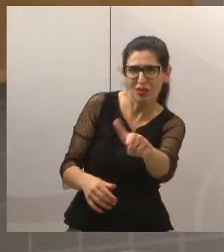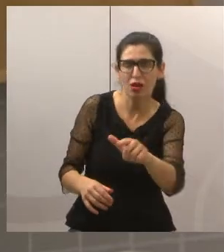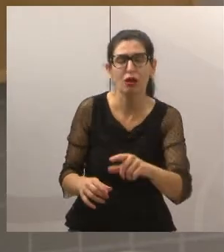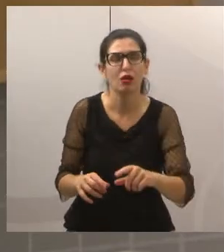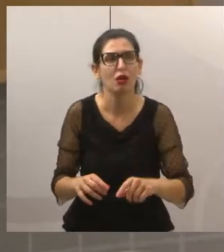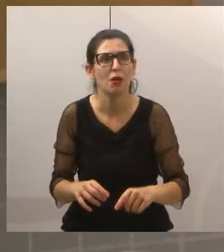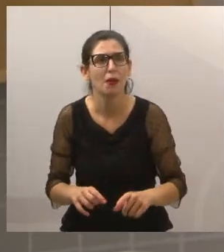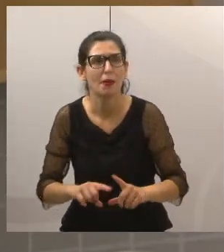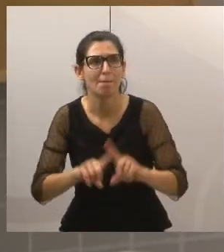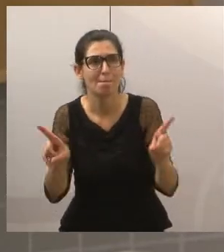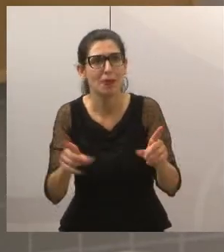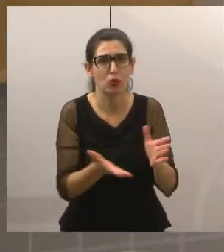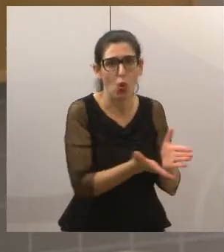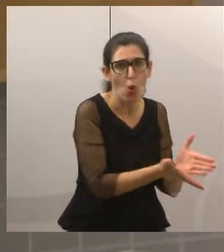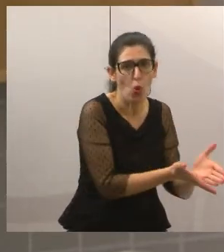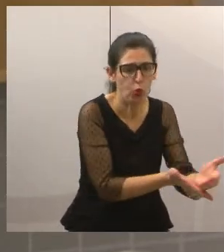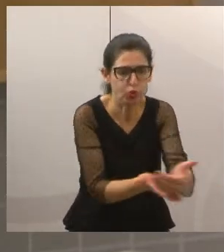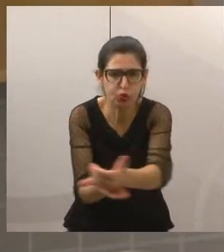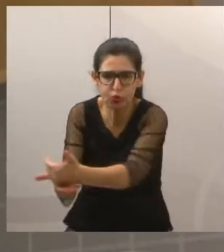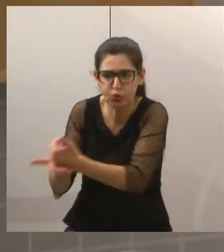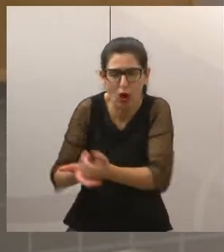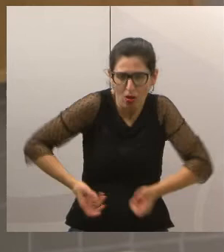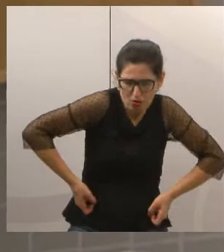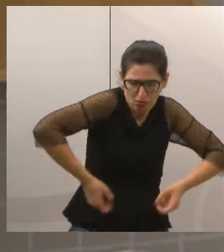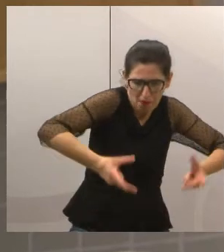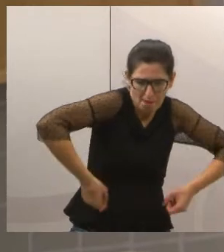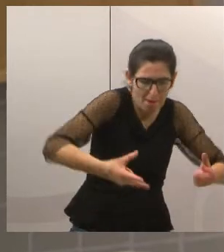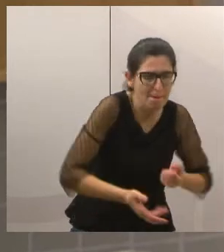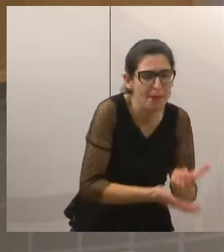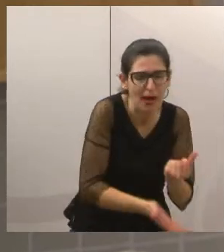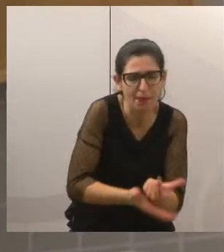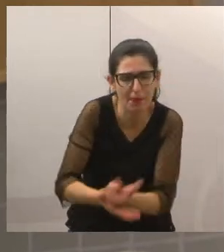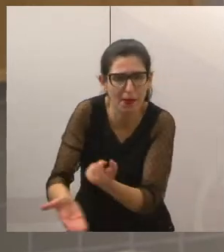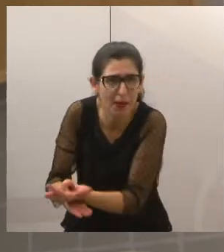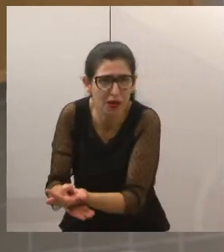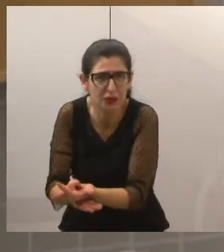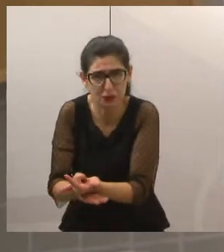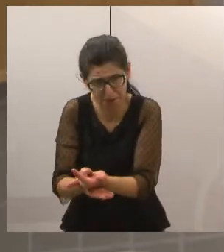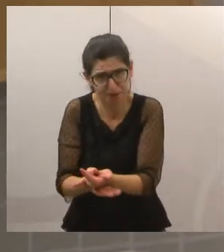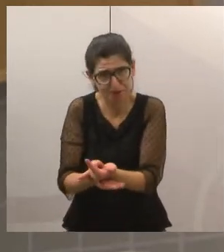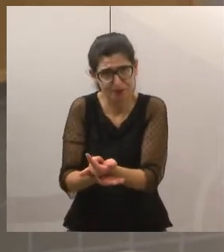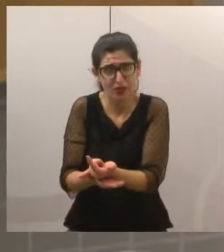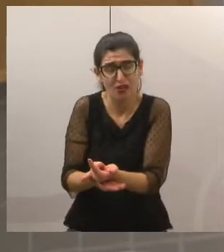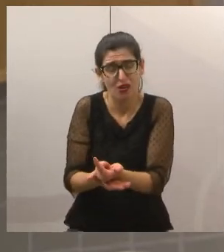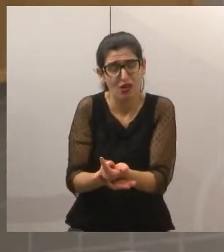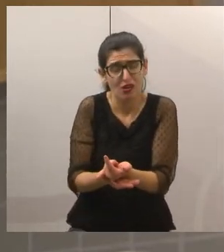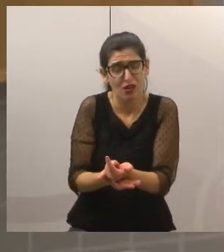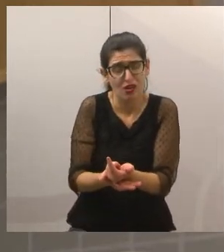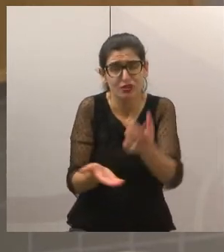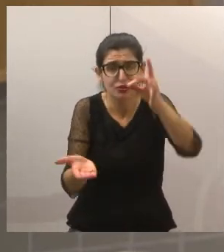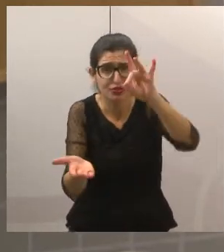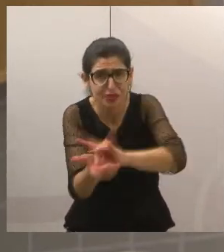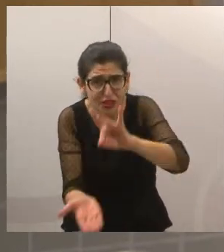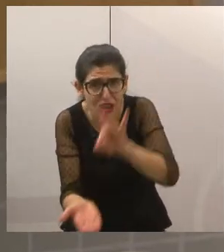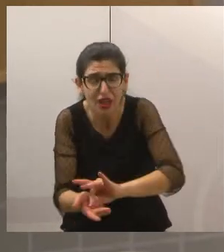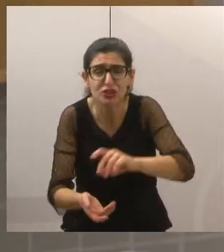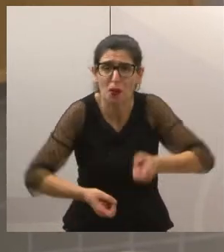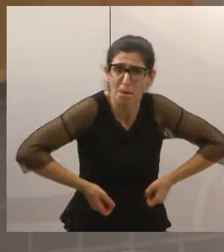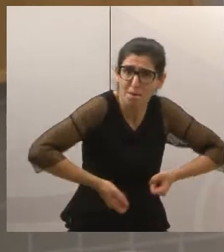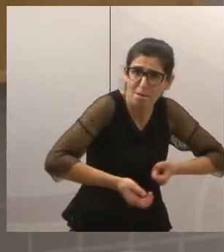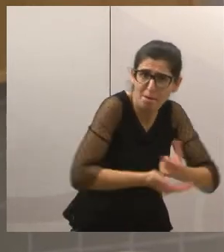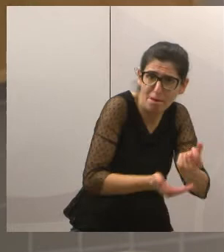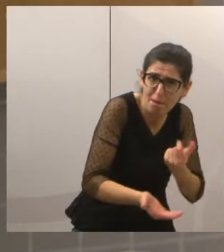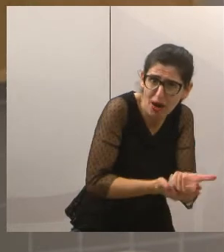falando de peças orçamentárias onde são estimativas, você mesmo bem sabe. O gasto que de fato é executado é diferente